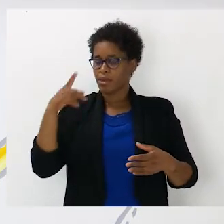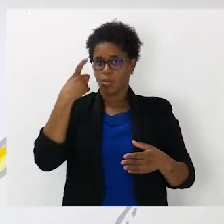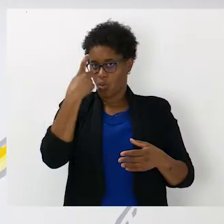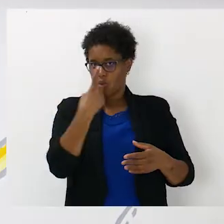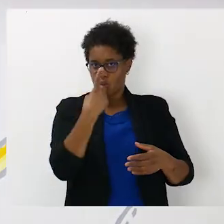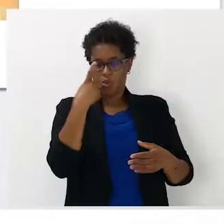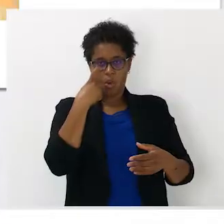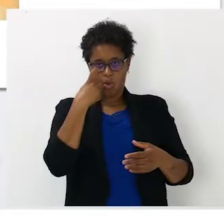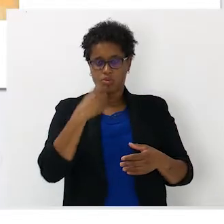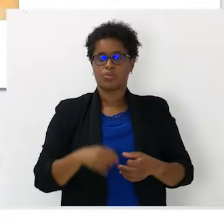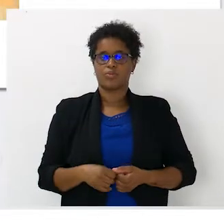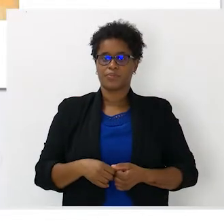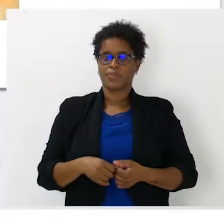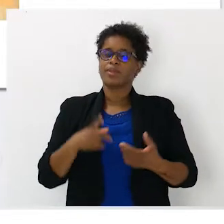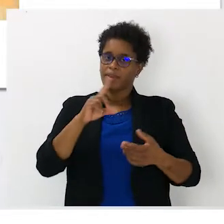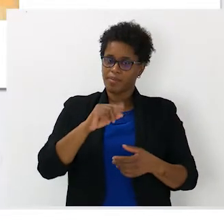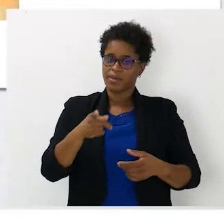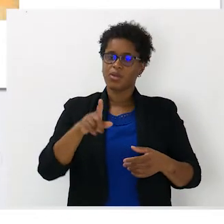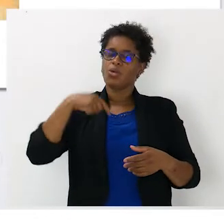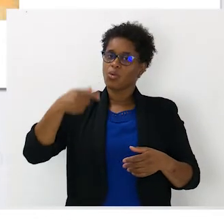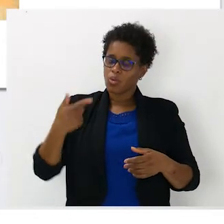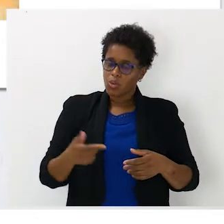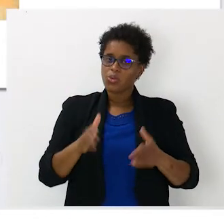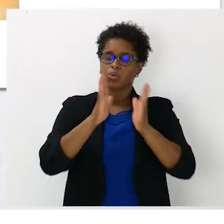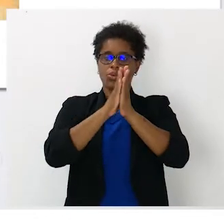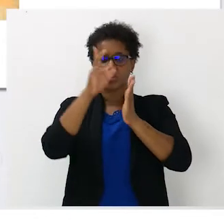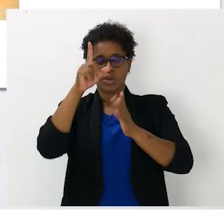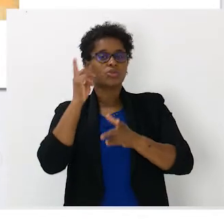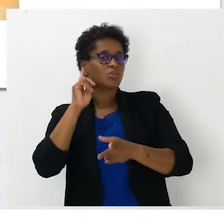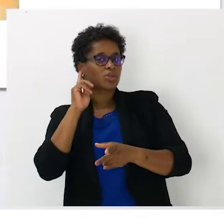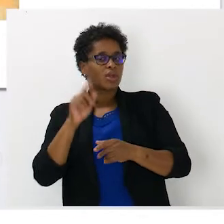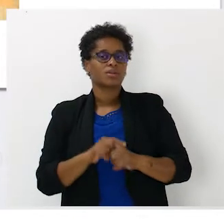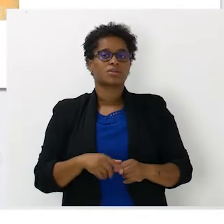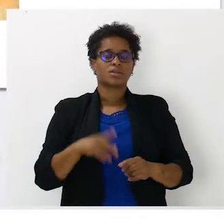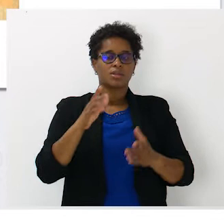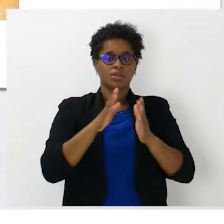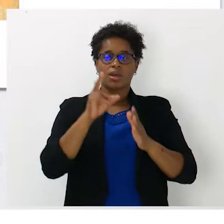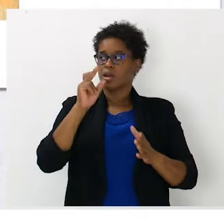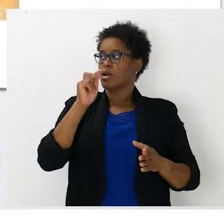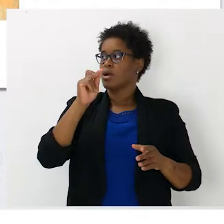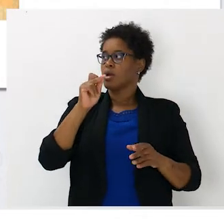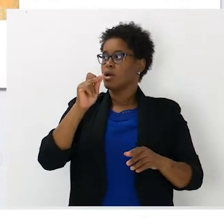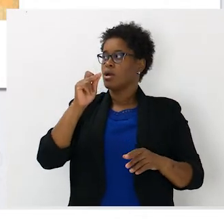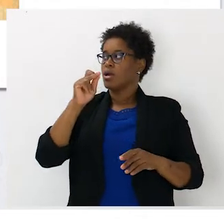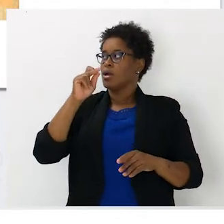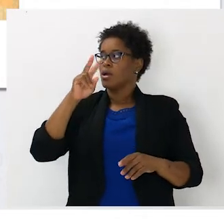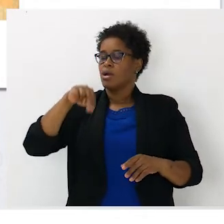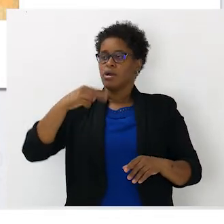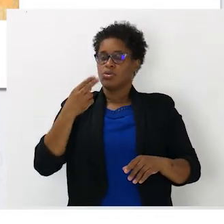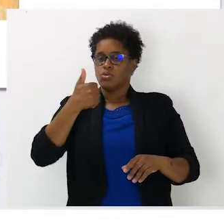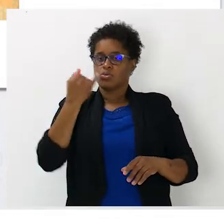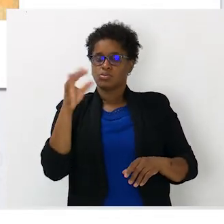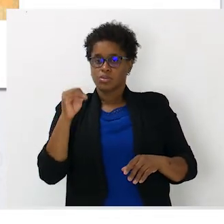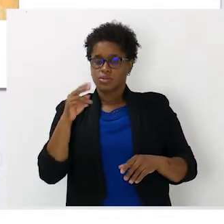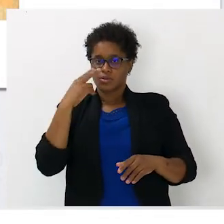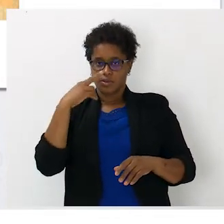bem? E outro deus importante, que Deus Anubis, vamos ler a sua função: